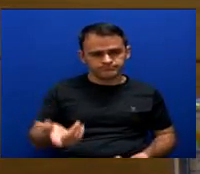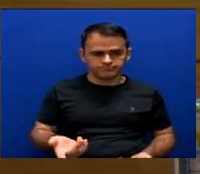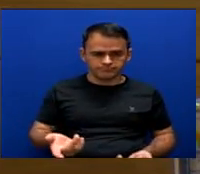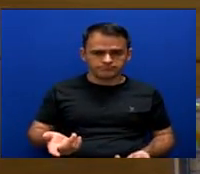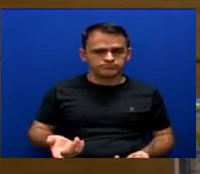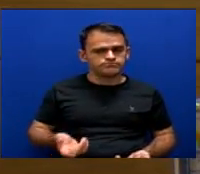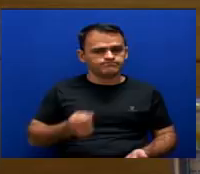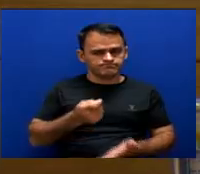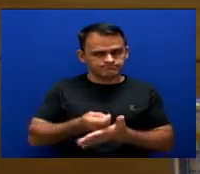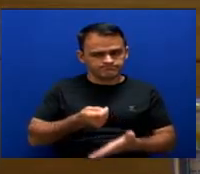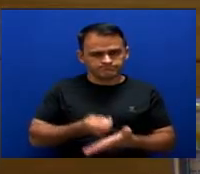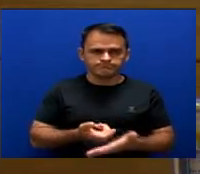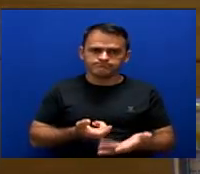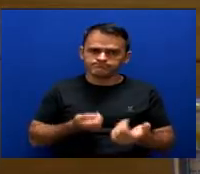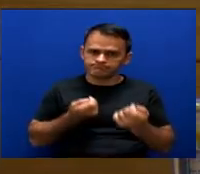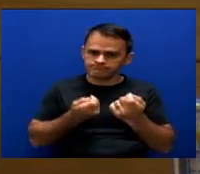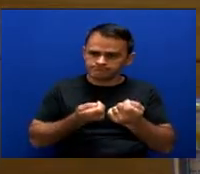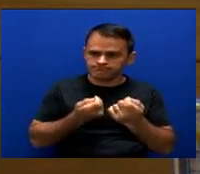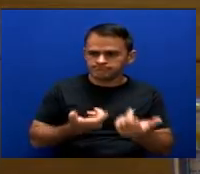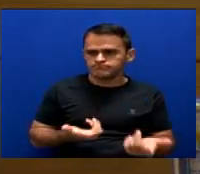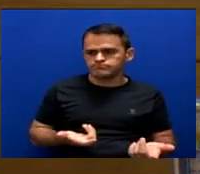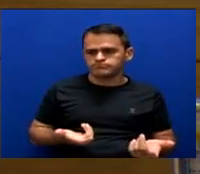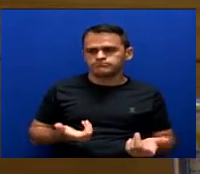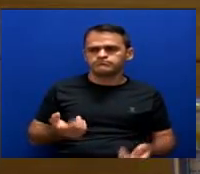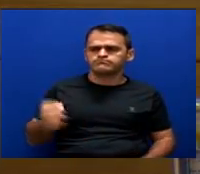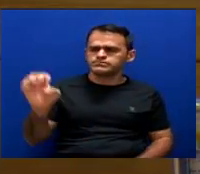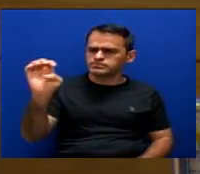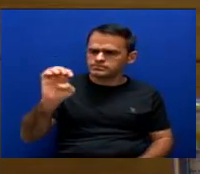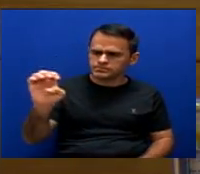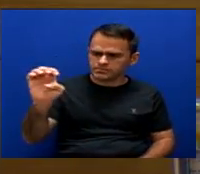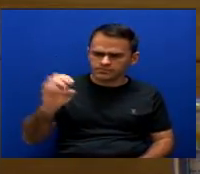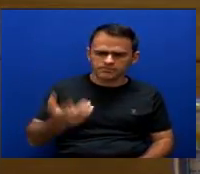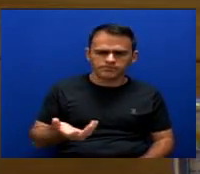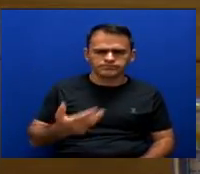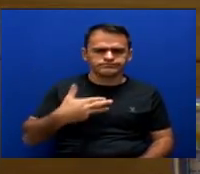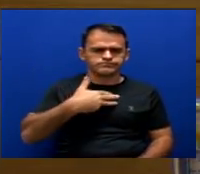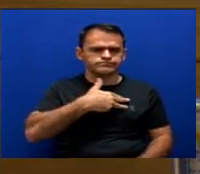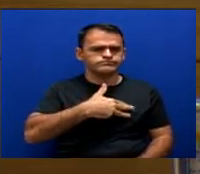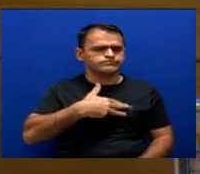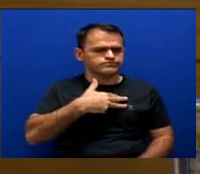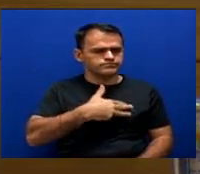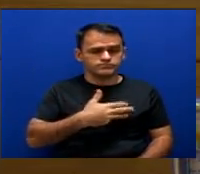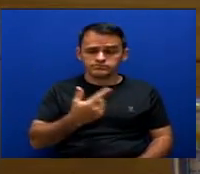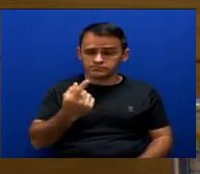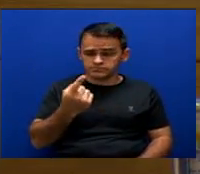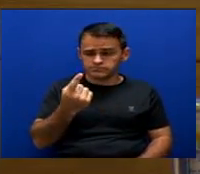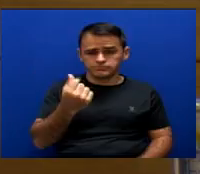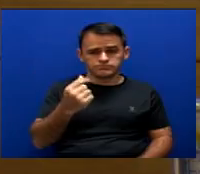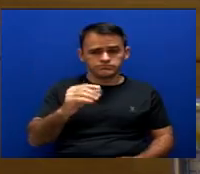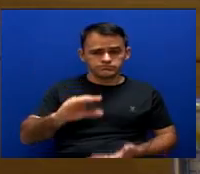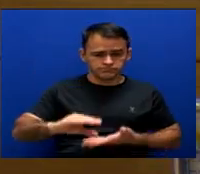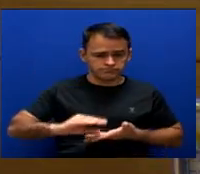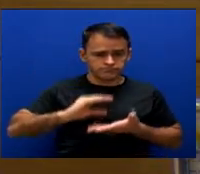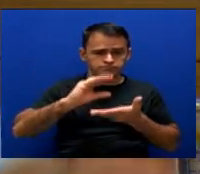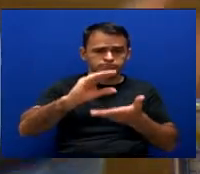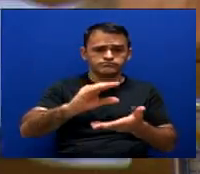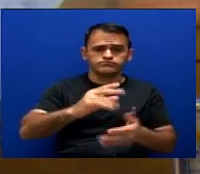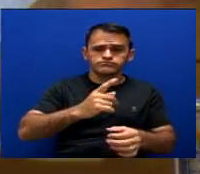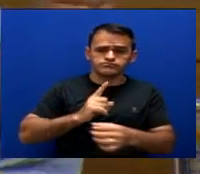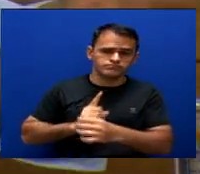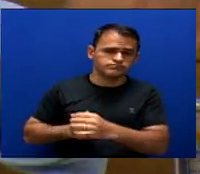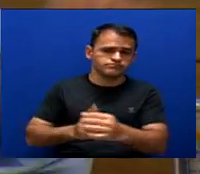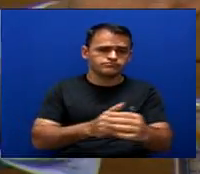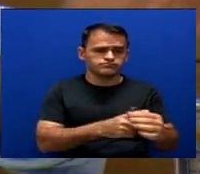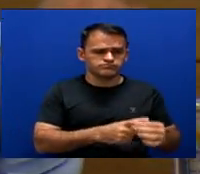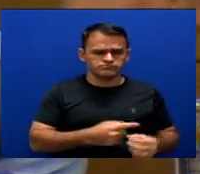também a parte a parte do estado e ministério para também repassar dinheiro para os municípios não sei